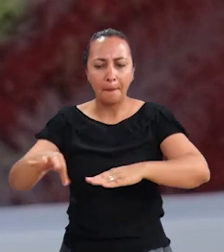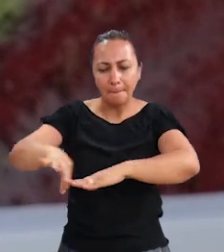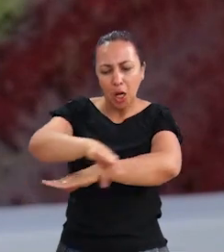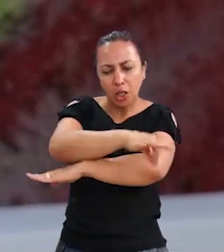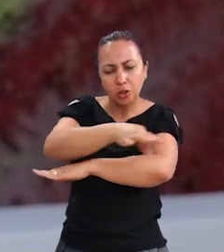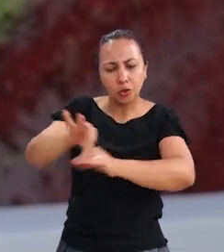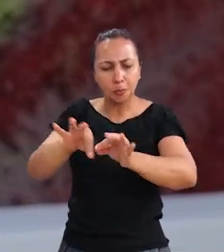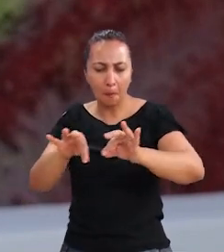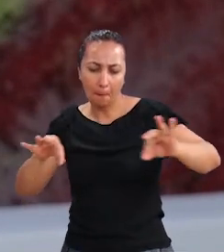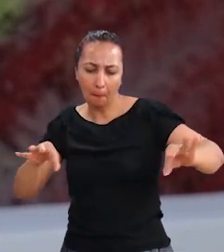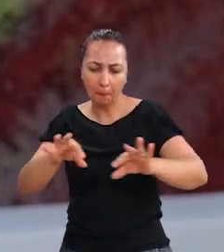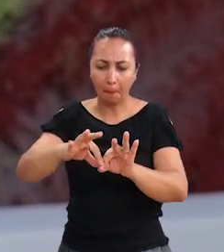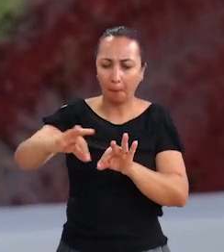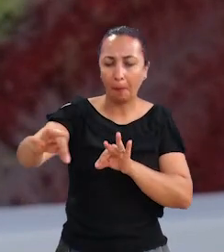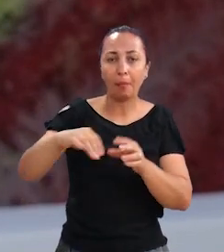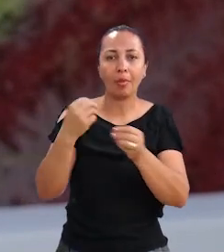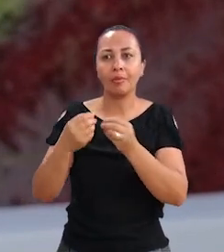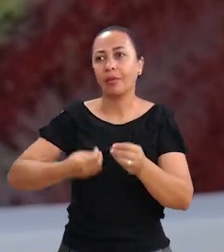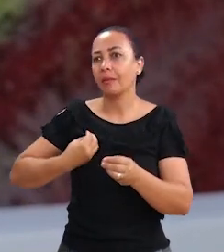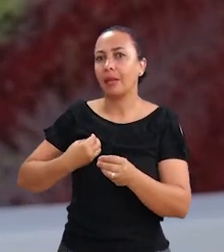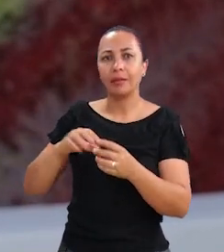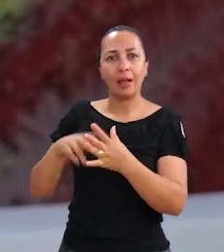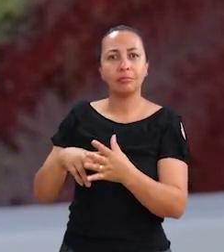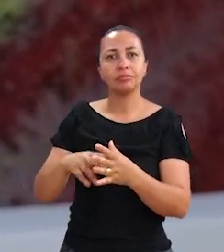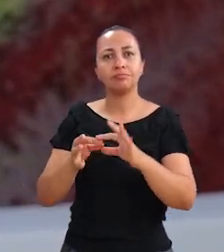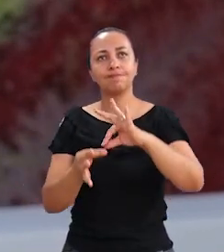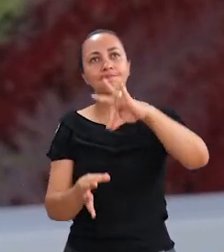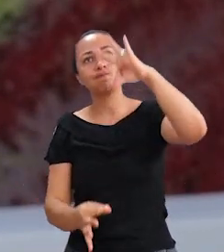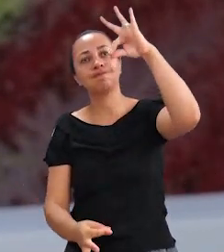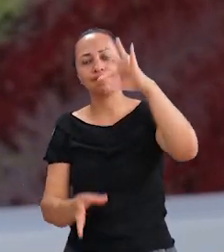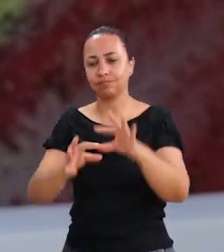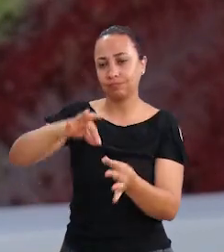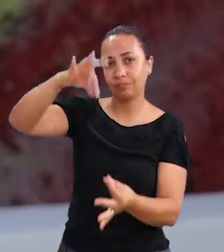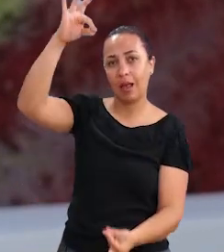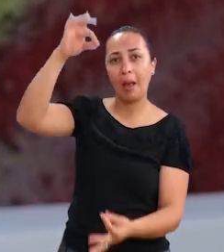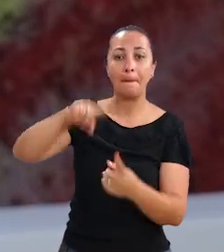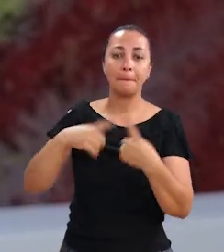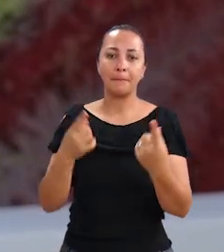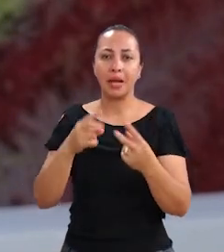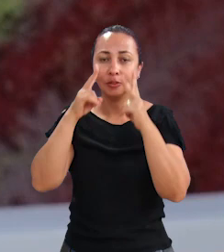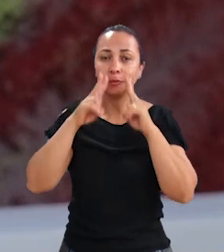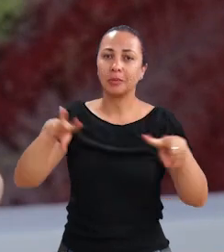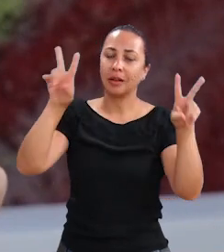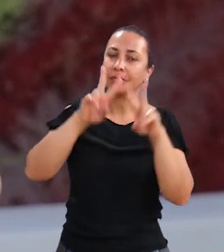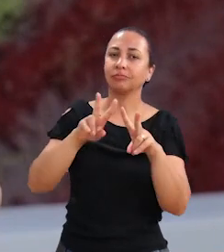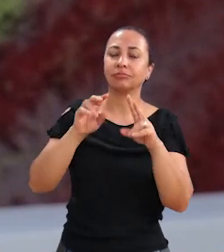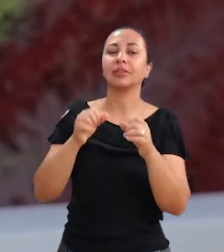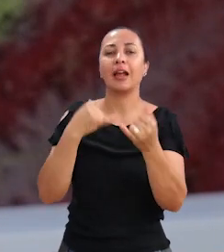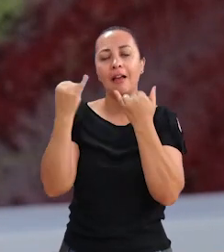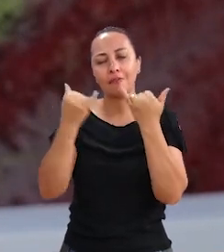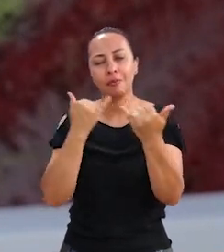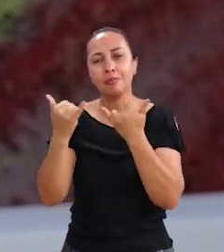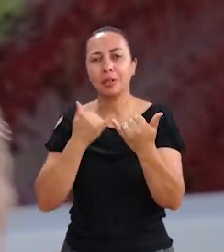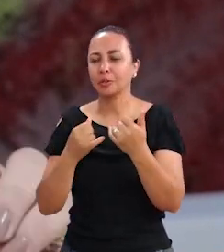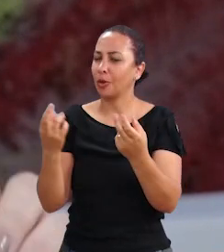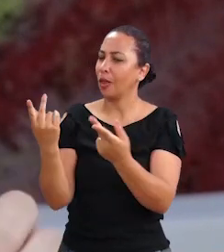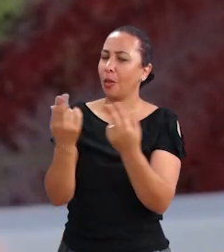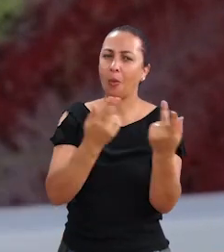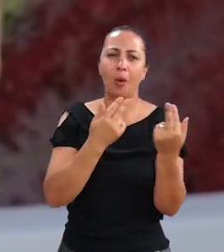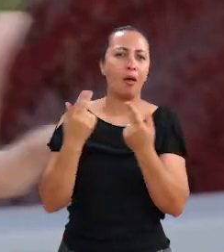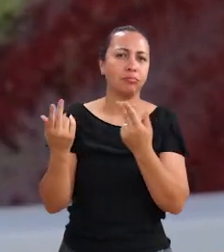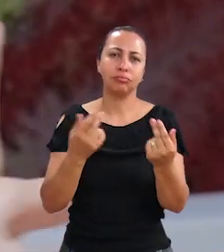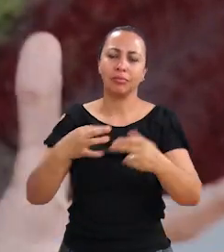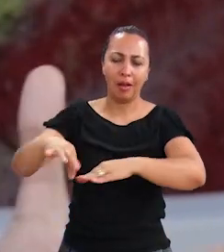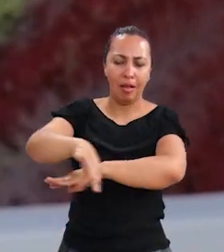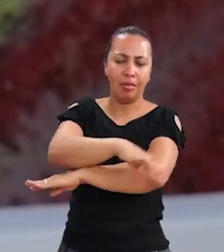literalmente medir como se você estivesse ali, subiu o Inselberg e está medindo, mas você mede em realidade virtual. As mesmas